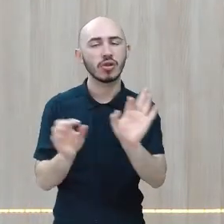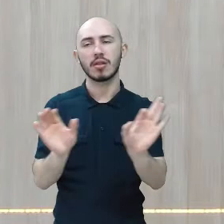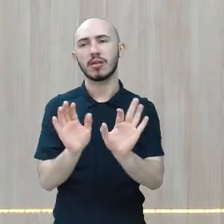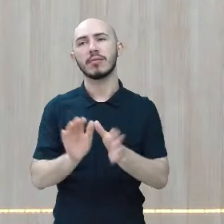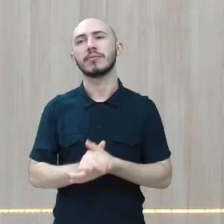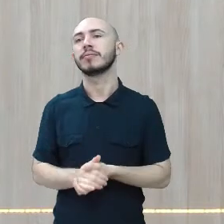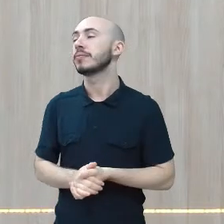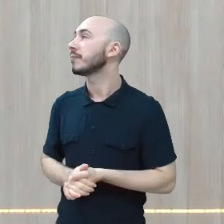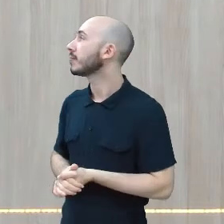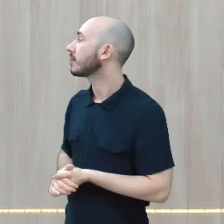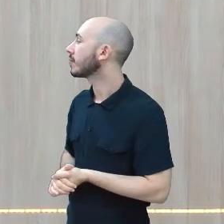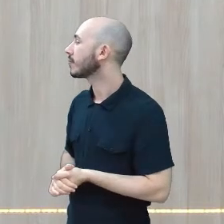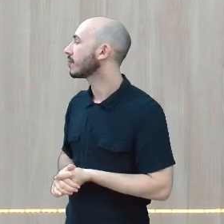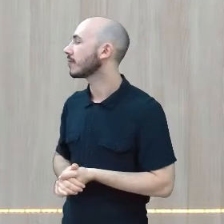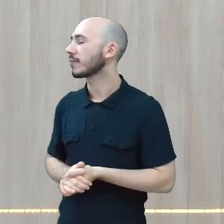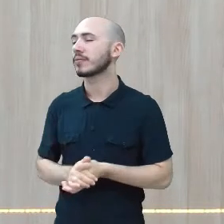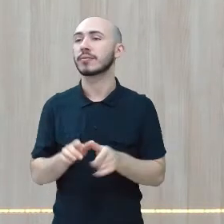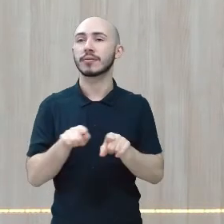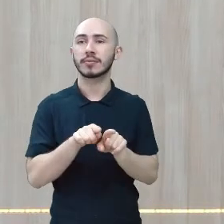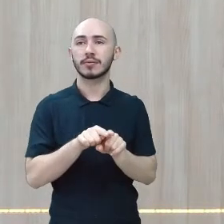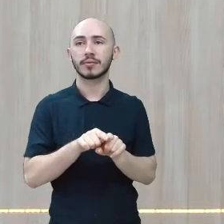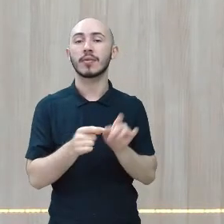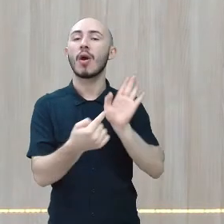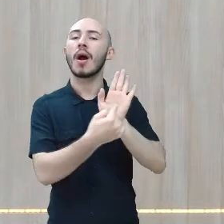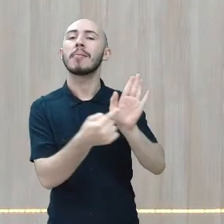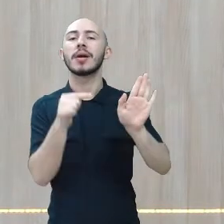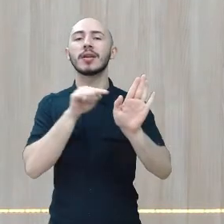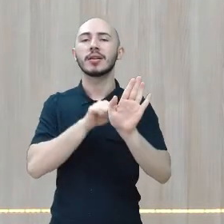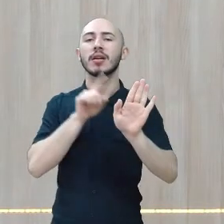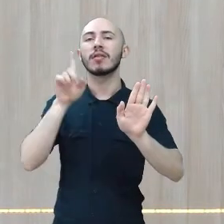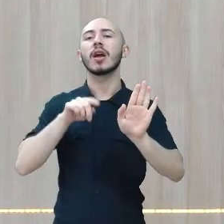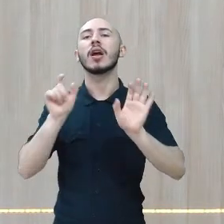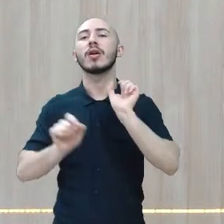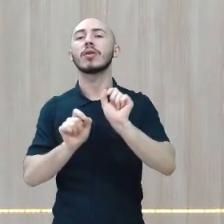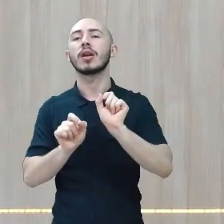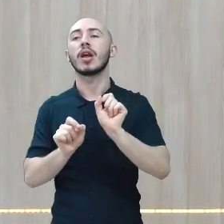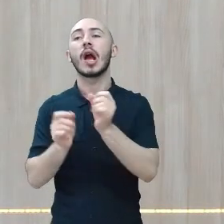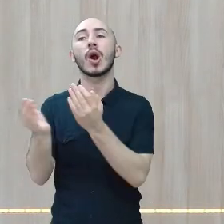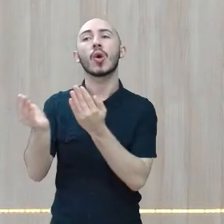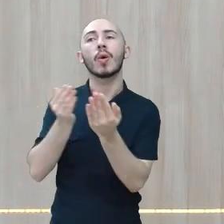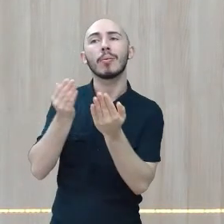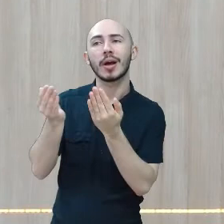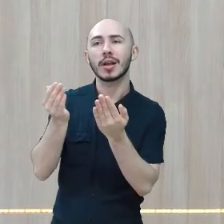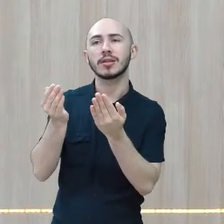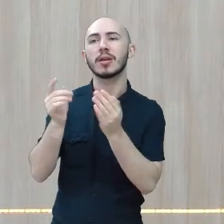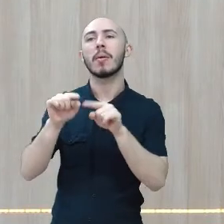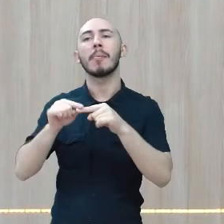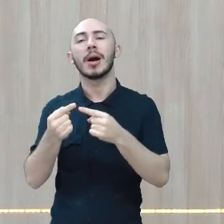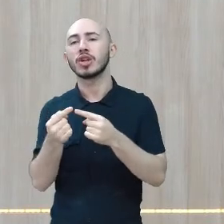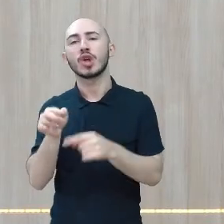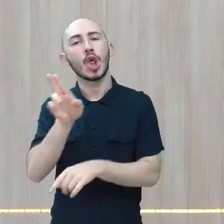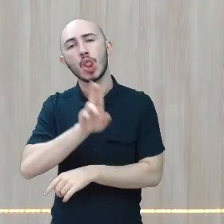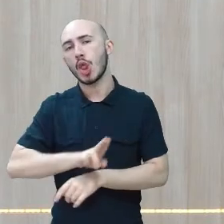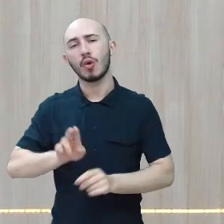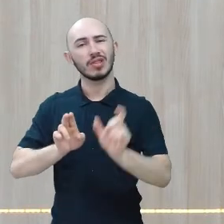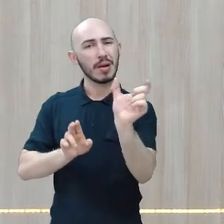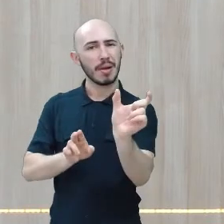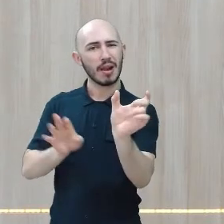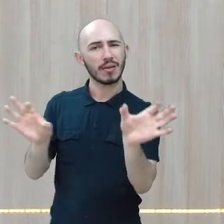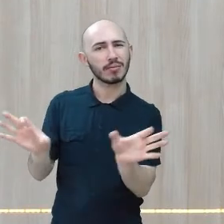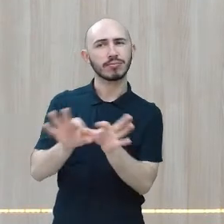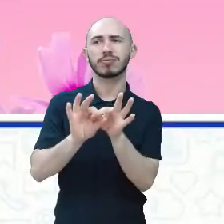Em outras palavras, a metáfora é uma comparação que não utiliza o conectivo,